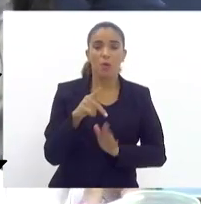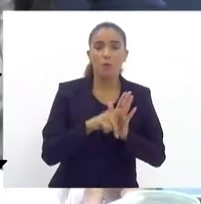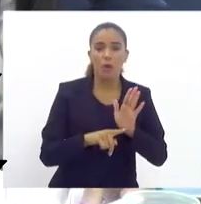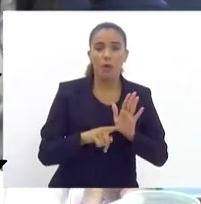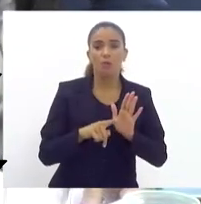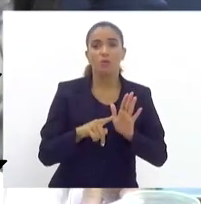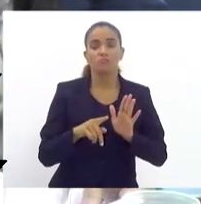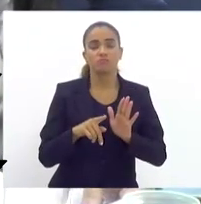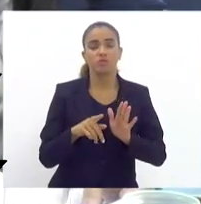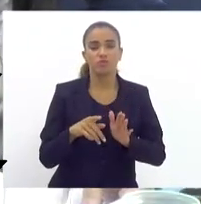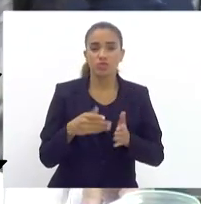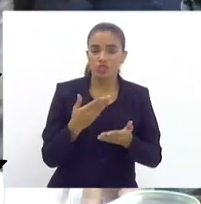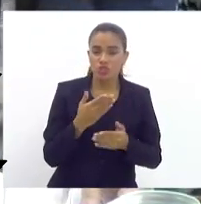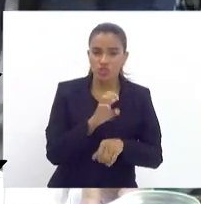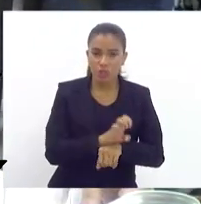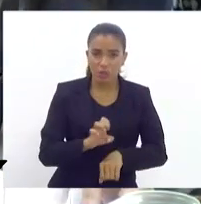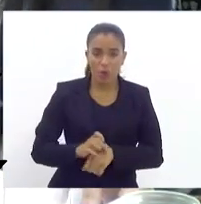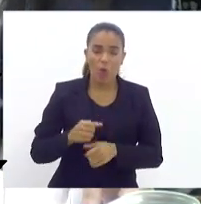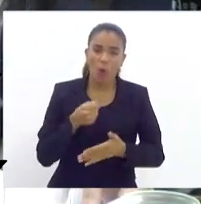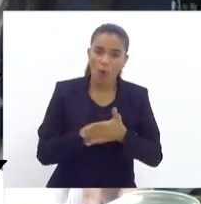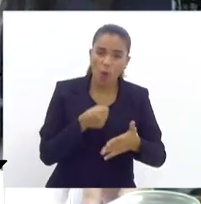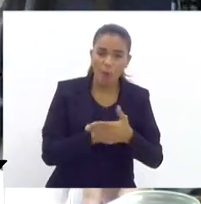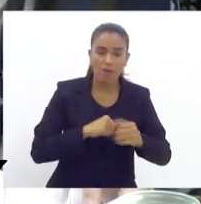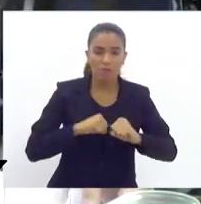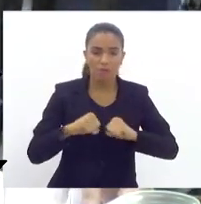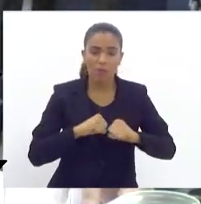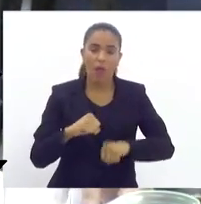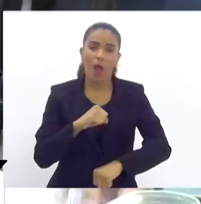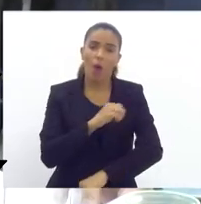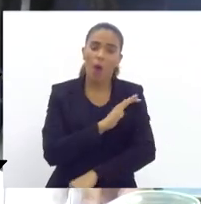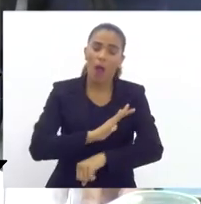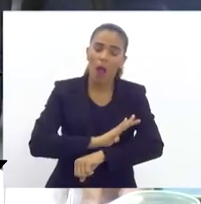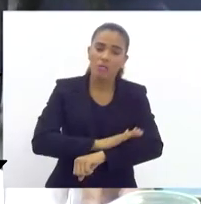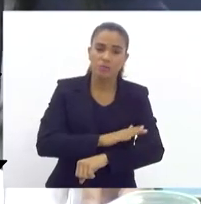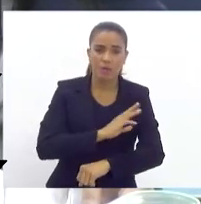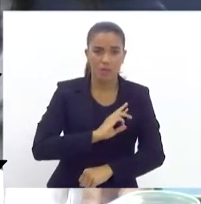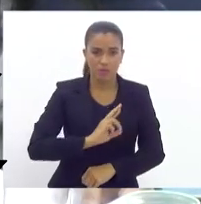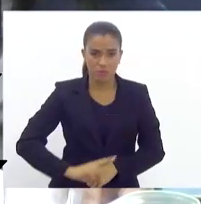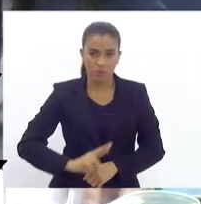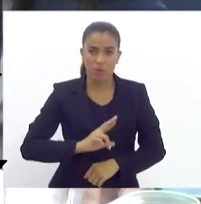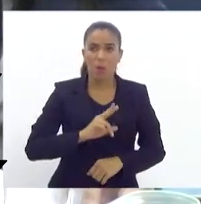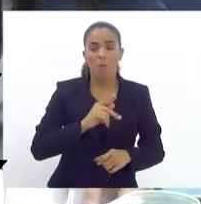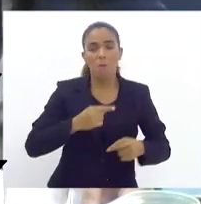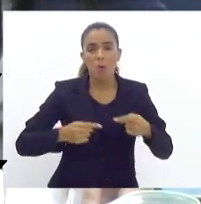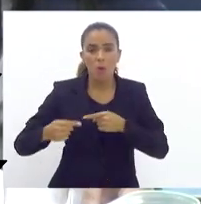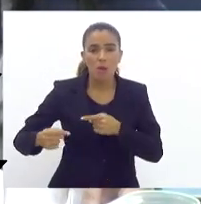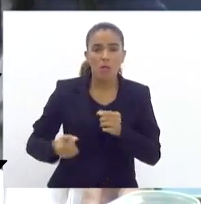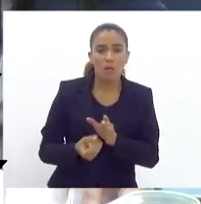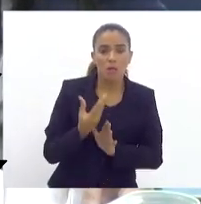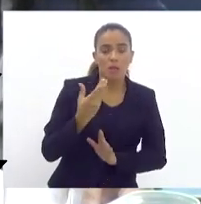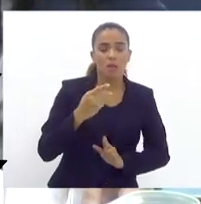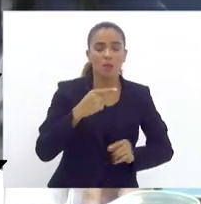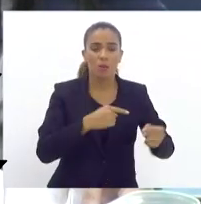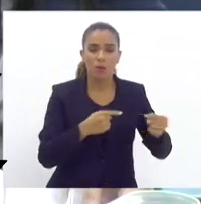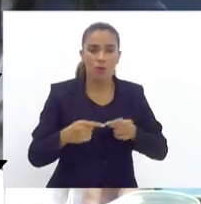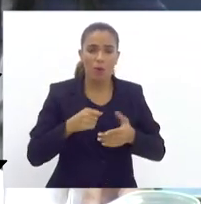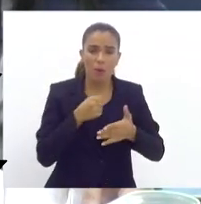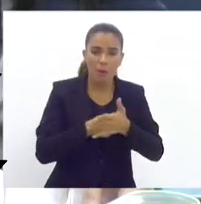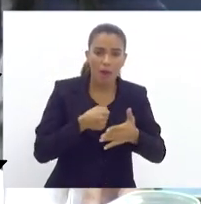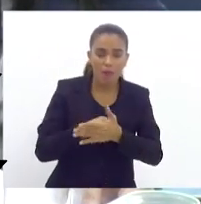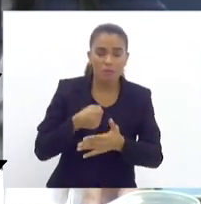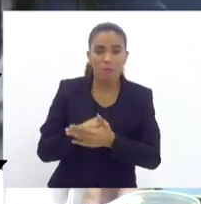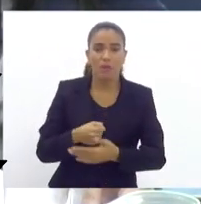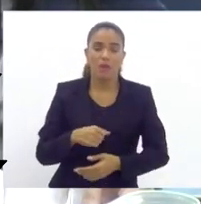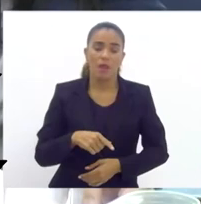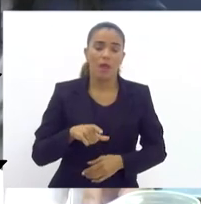Estadual de Combate ao Racismo Religioso, que tem como objetivo a adoção de políticas de combate ao racismo religioso e a estigmatização das